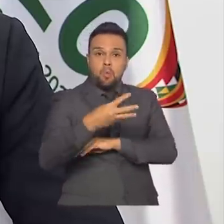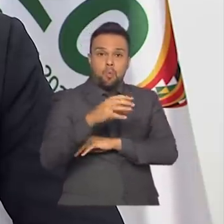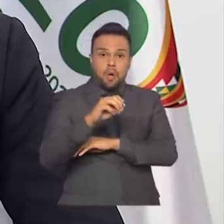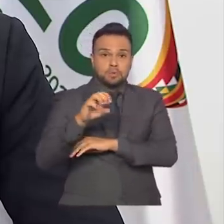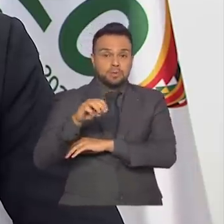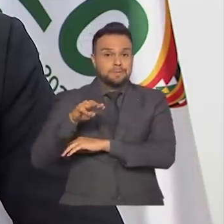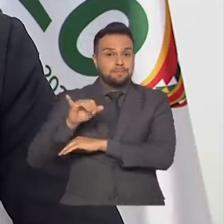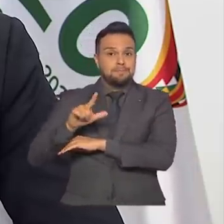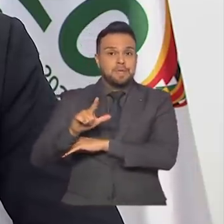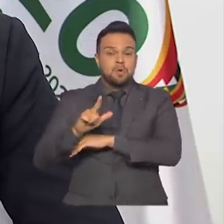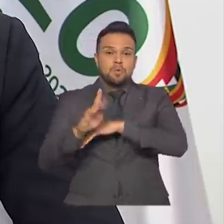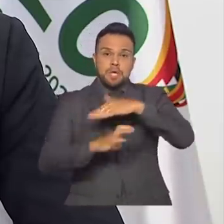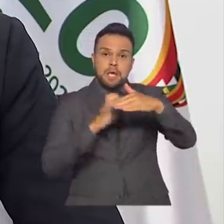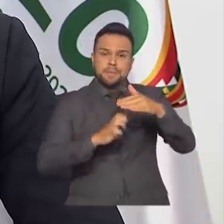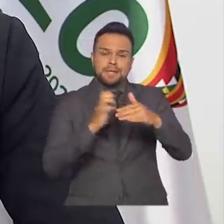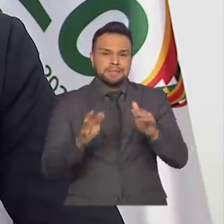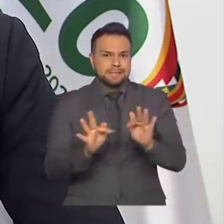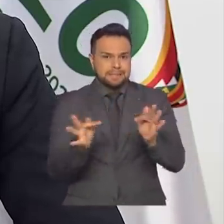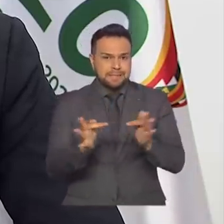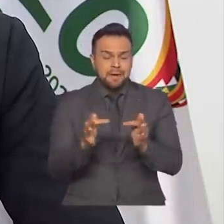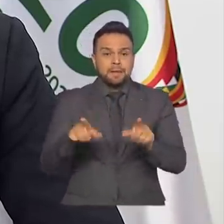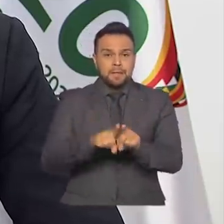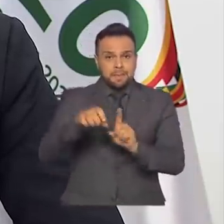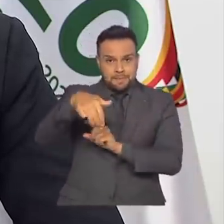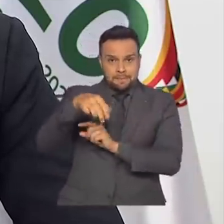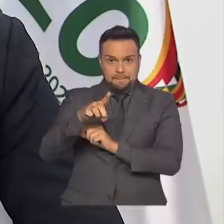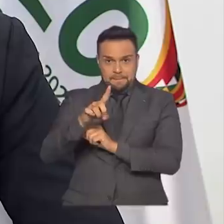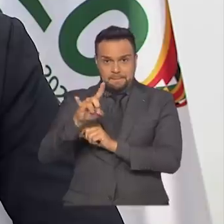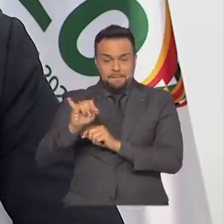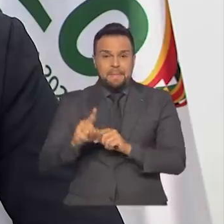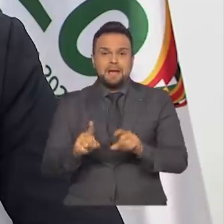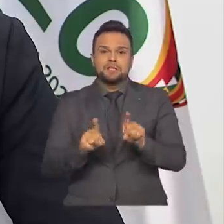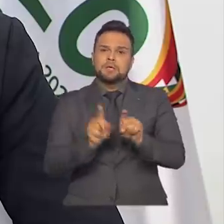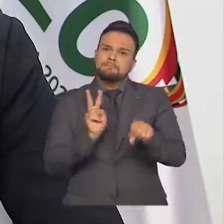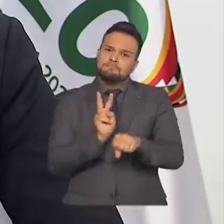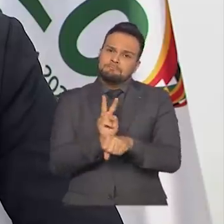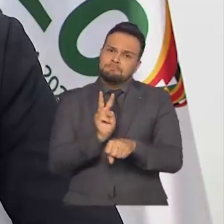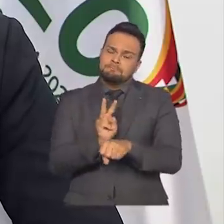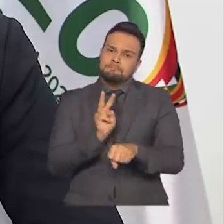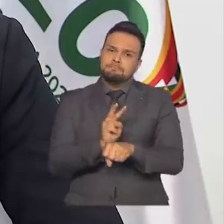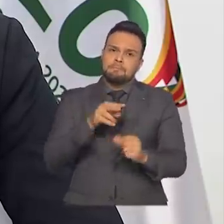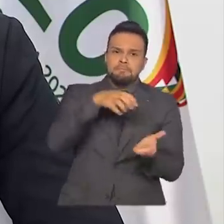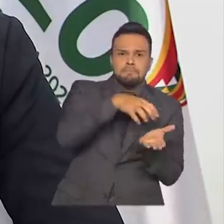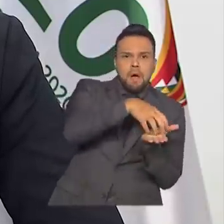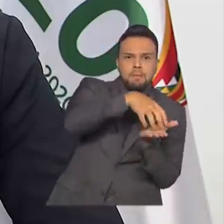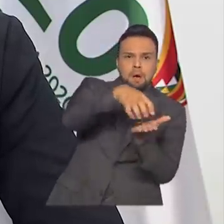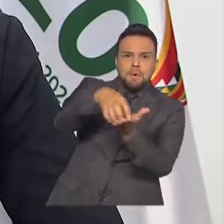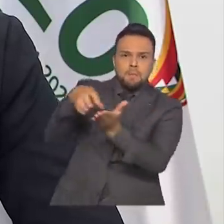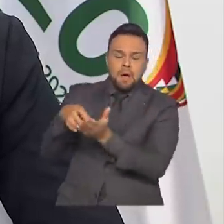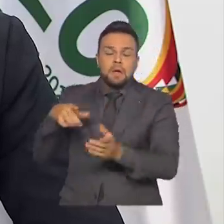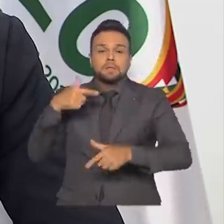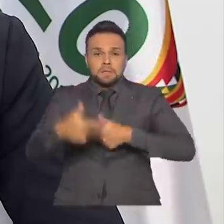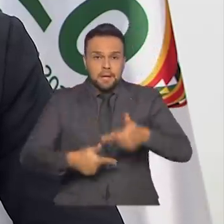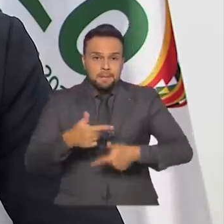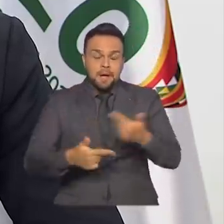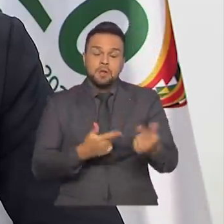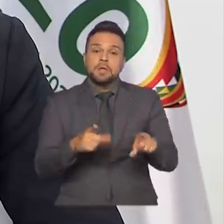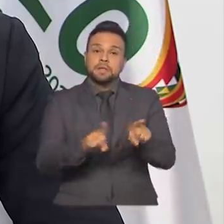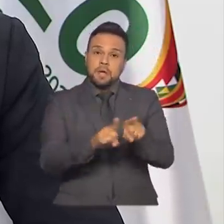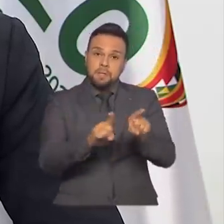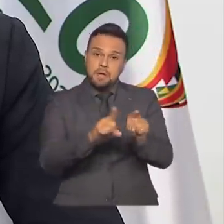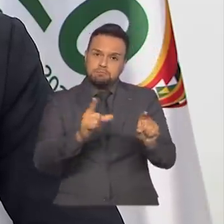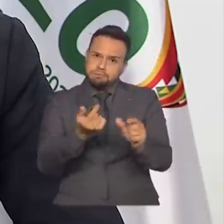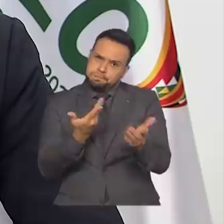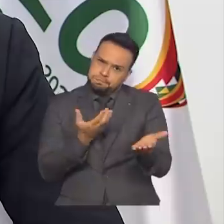mais de 400 mil pequenas e médias empresas, preservamos cerca de 12 milhões de postos de trabalho. Também injetamos